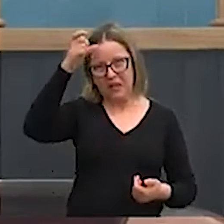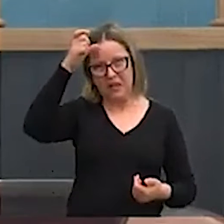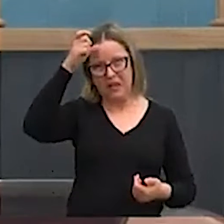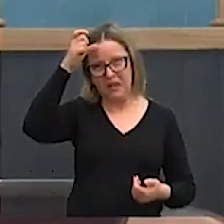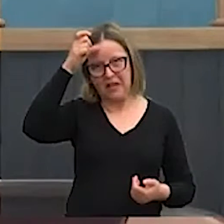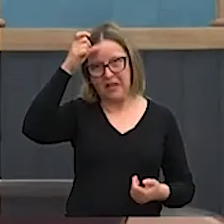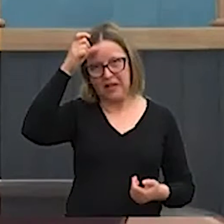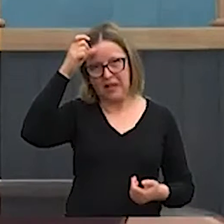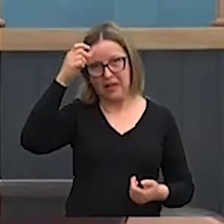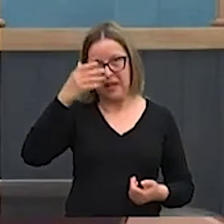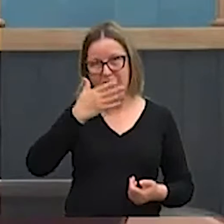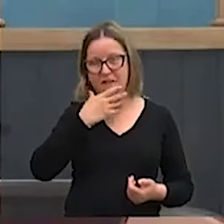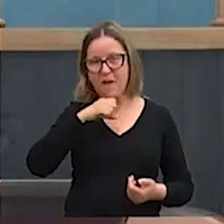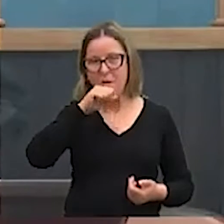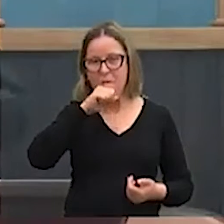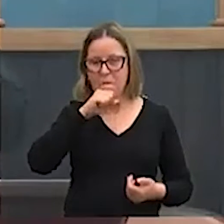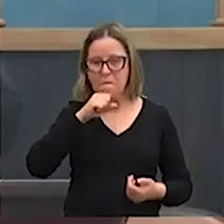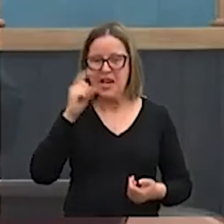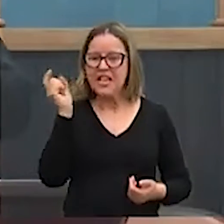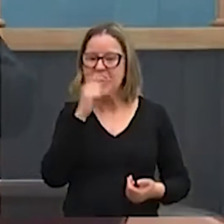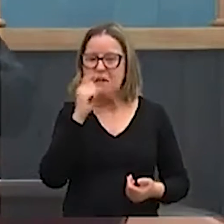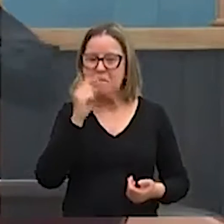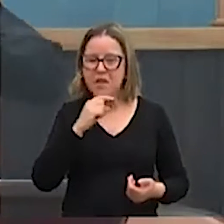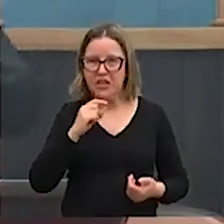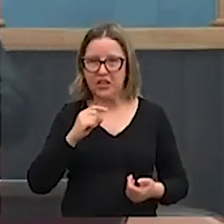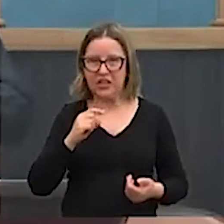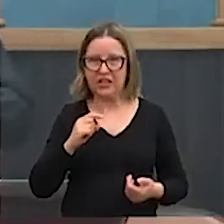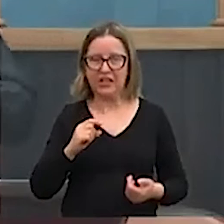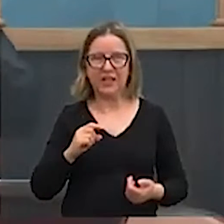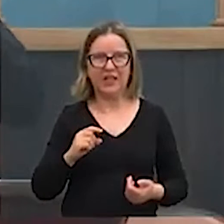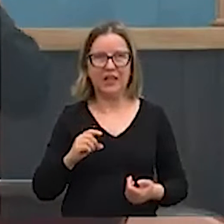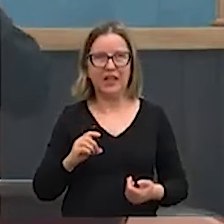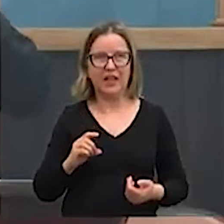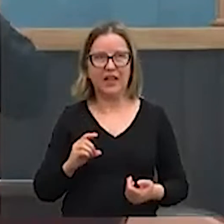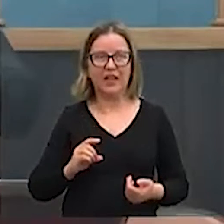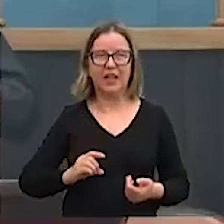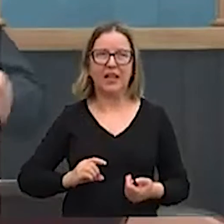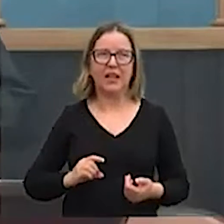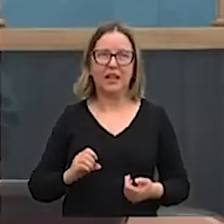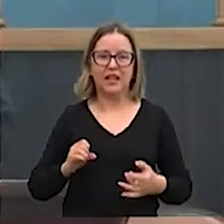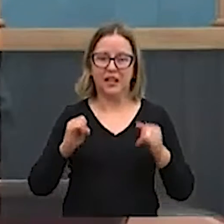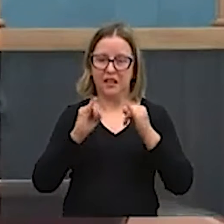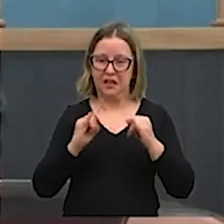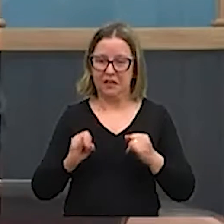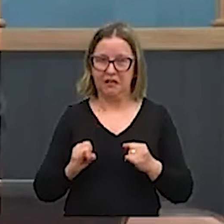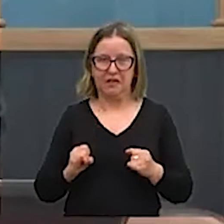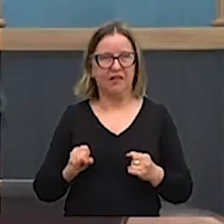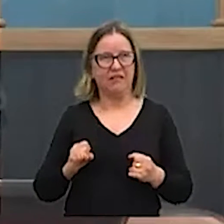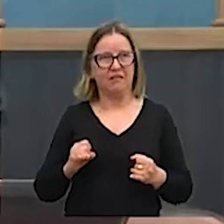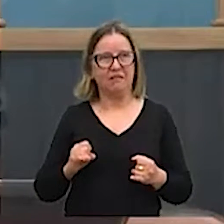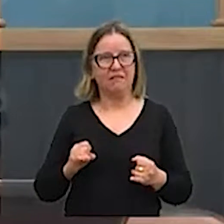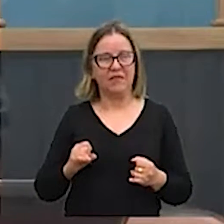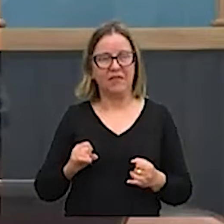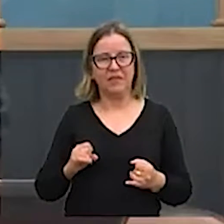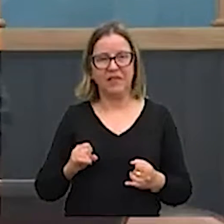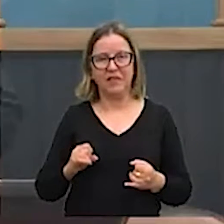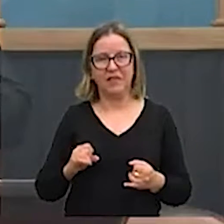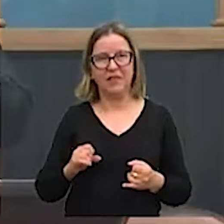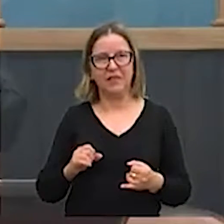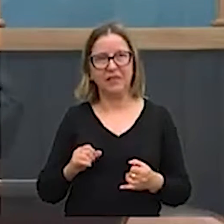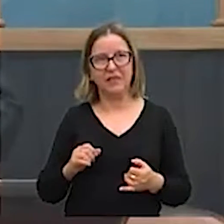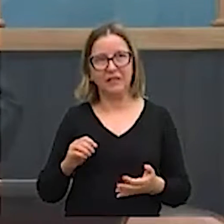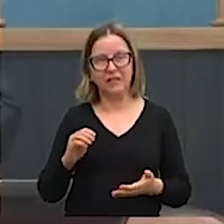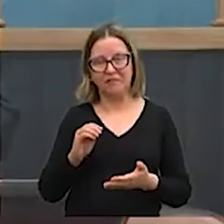da incredulidade. Num sentido muito real, Satanás foi totalmente derrotado no Calvário.